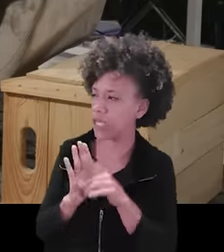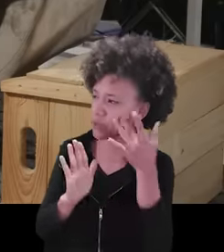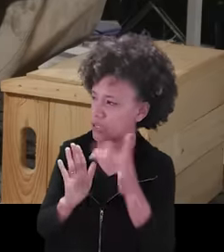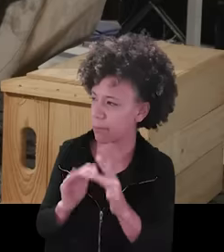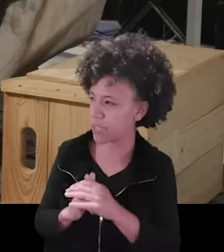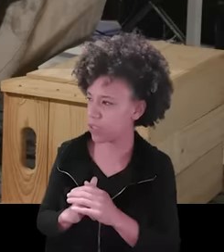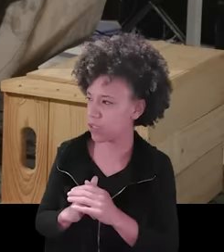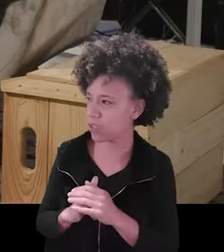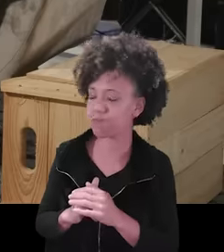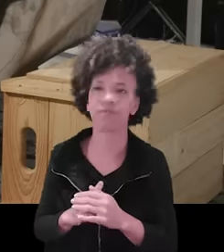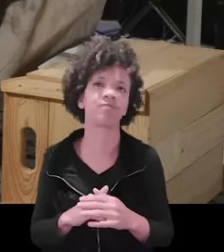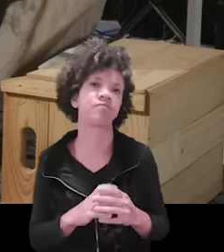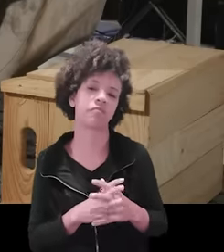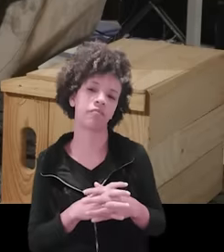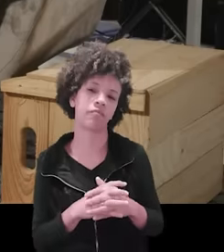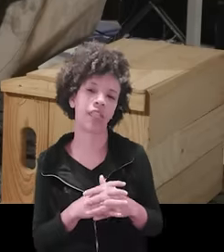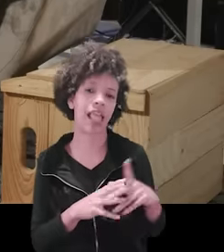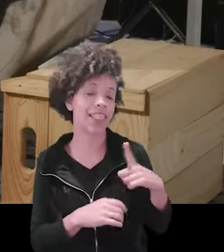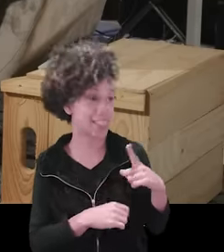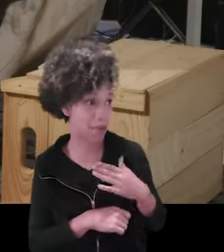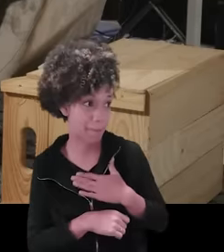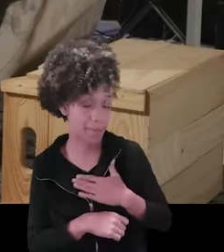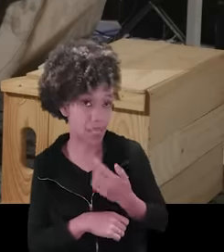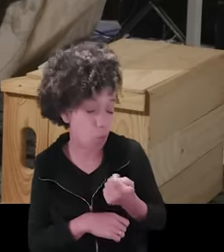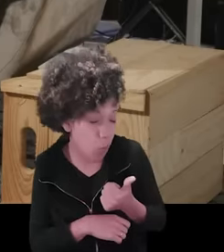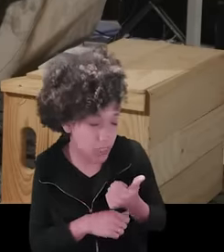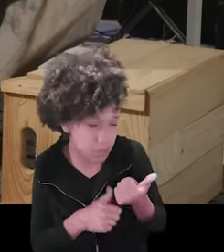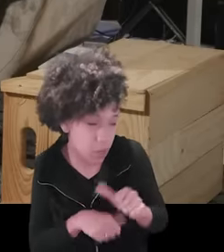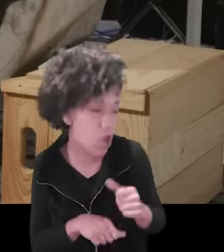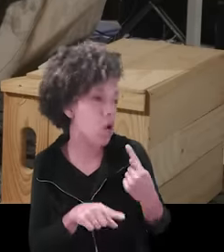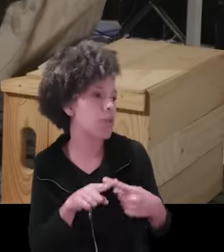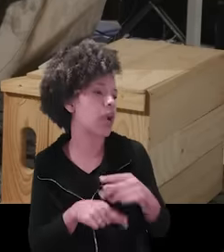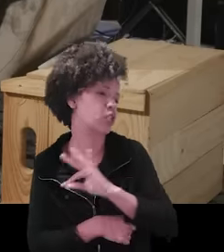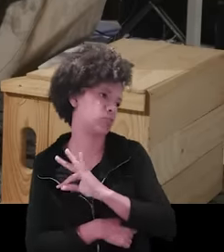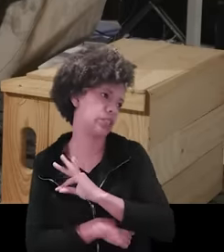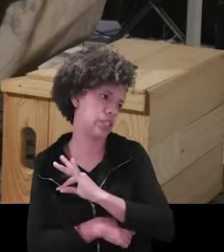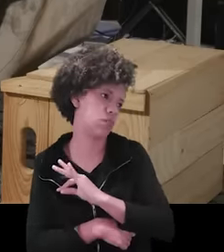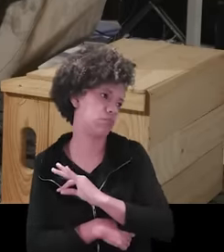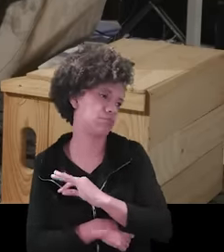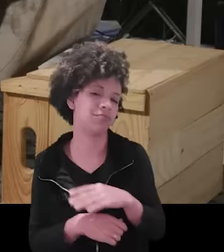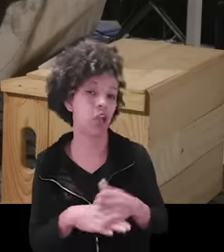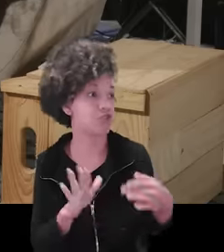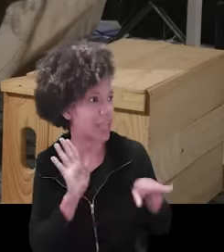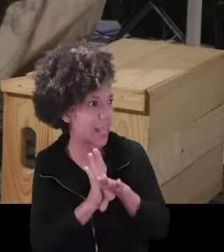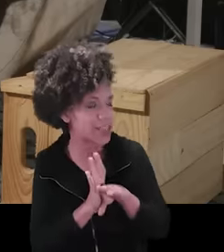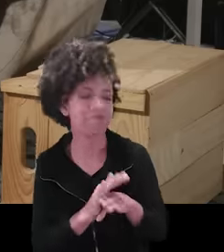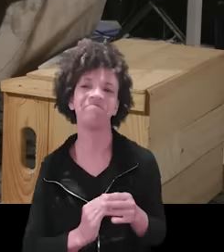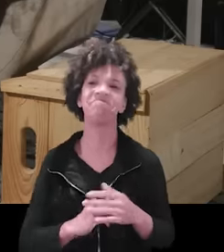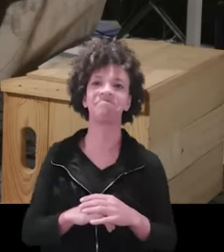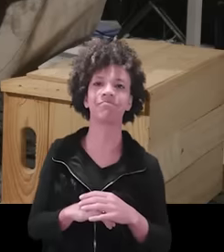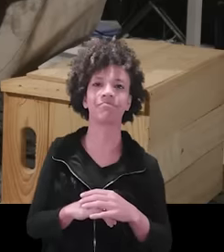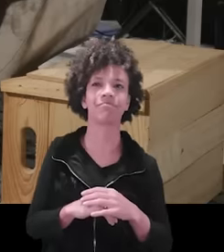essa coisa da Lei assim histórias engraçadas assim ah tem uma minha que eu quase me ferrei por causa de um policial e eu tinha acabado